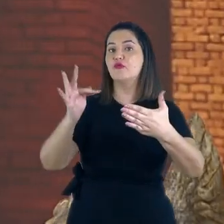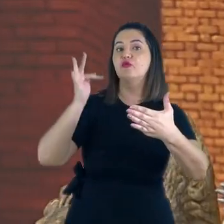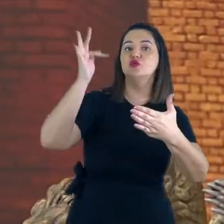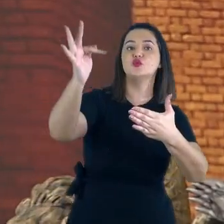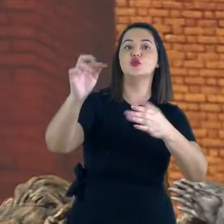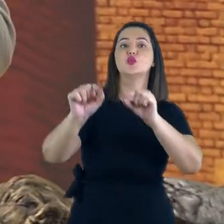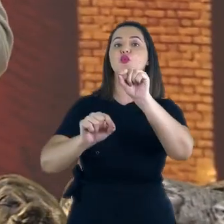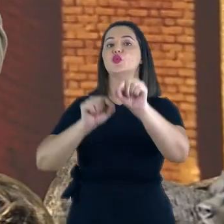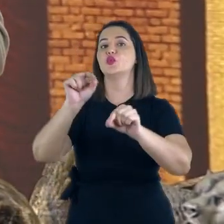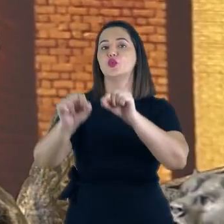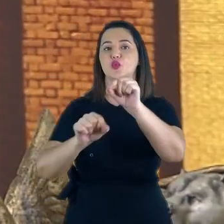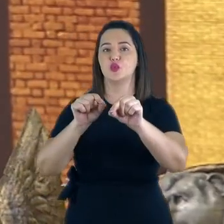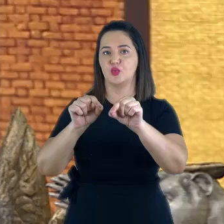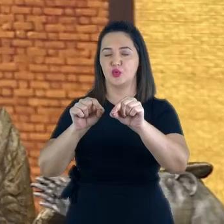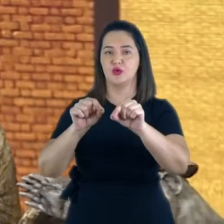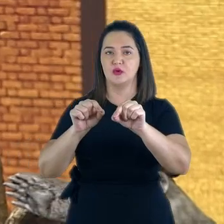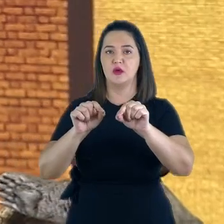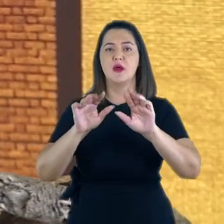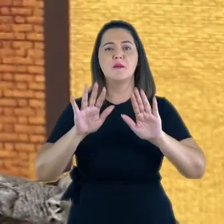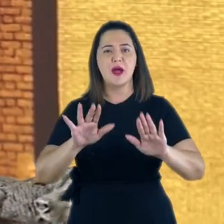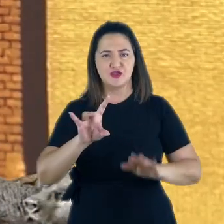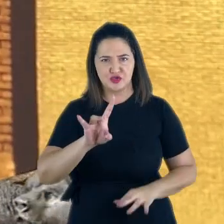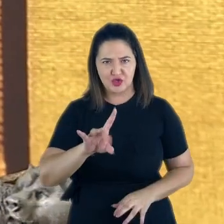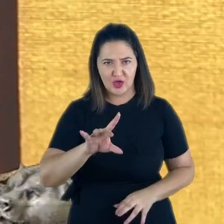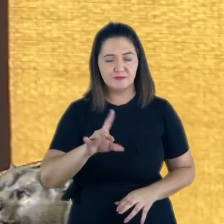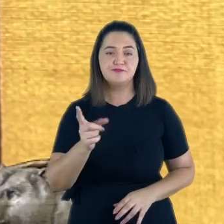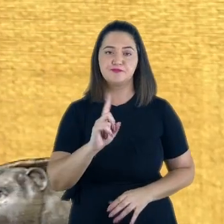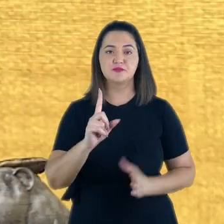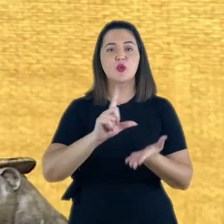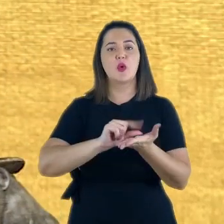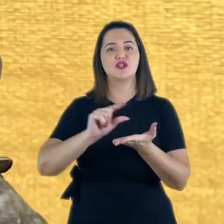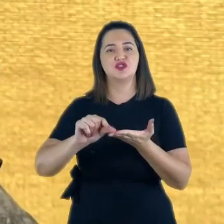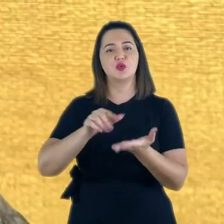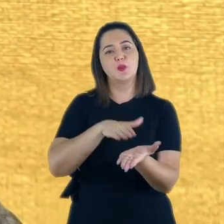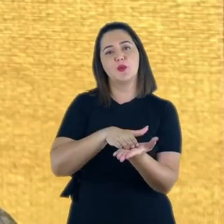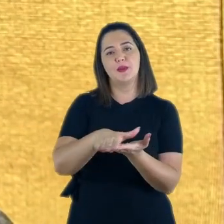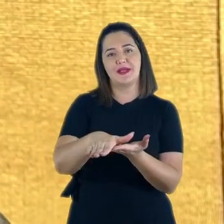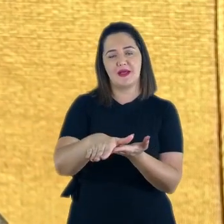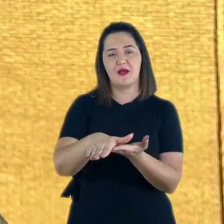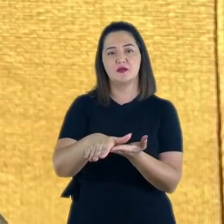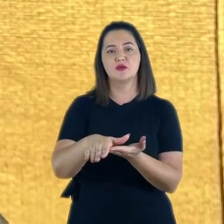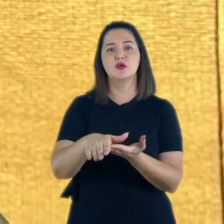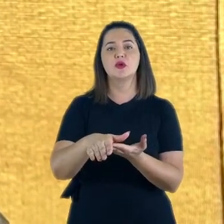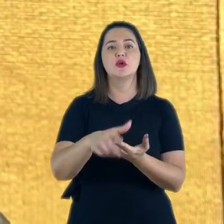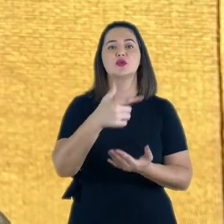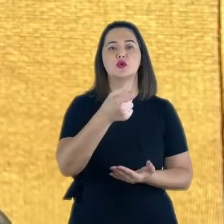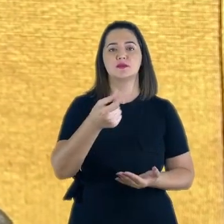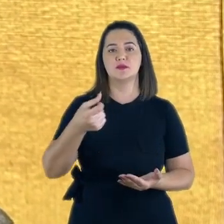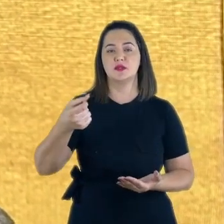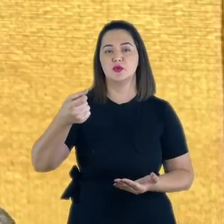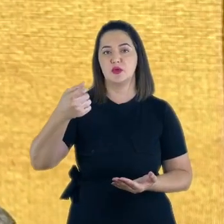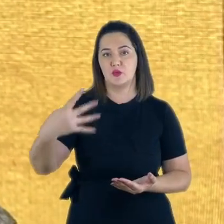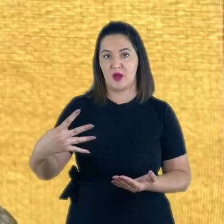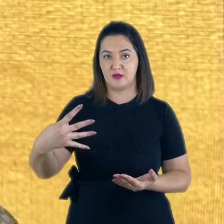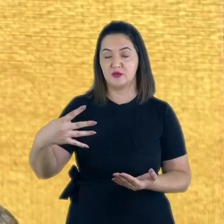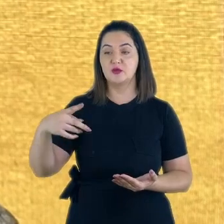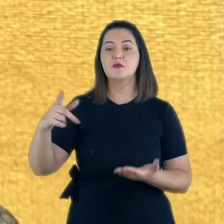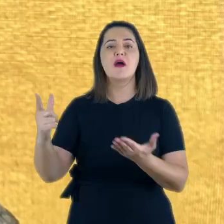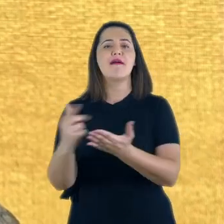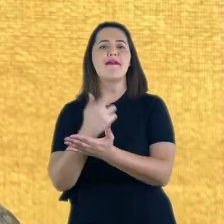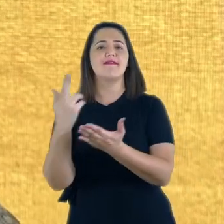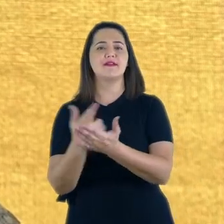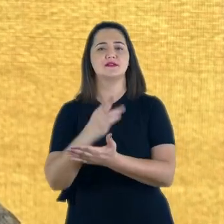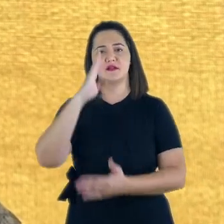E ele não está sozinho nesse pensamento. Num artigo publicado em 2004 pela revista acadêmica da Andrews University nos Estados